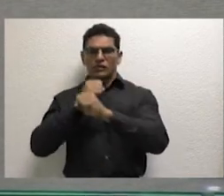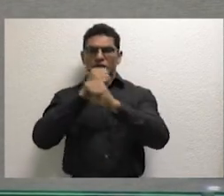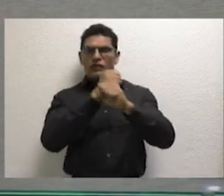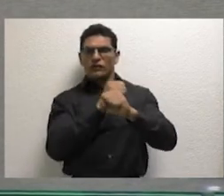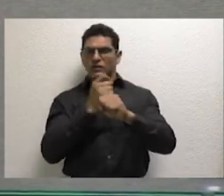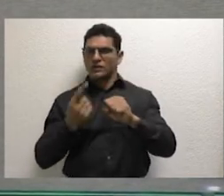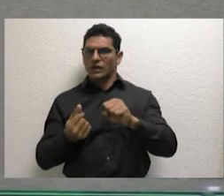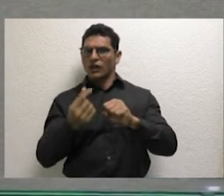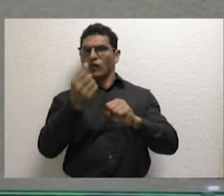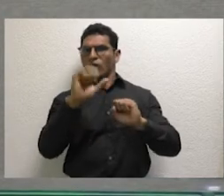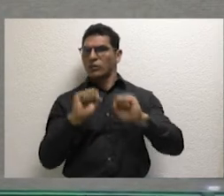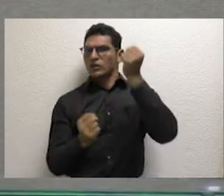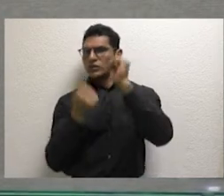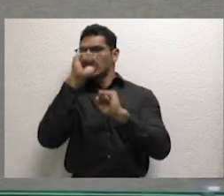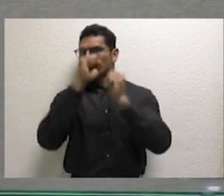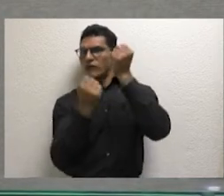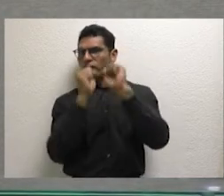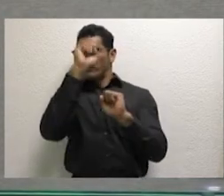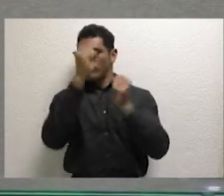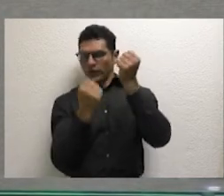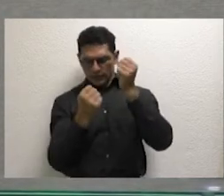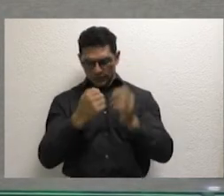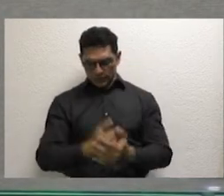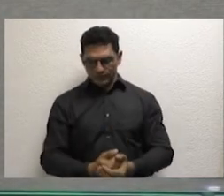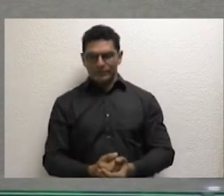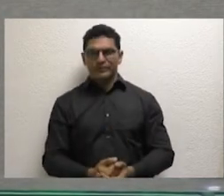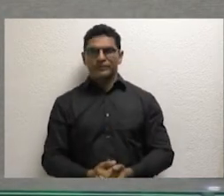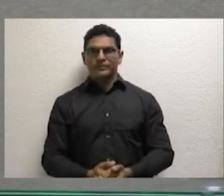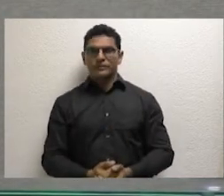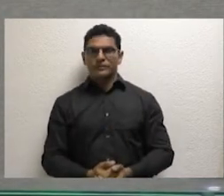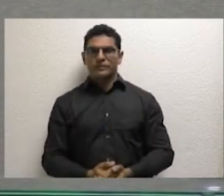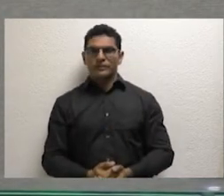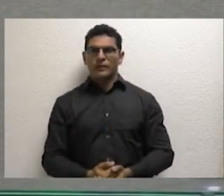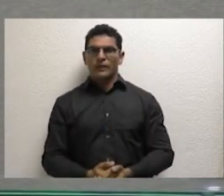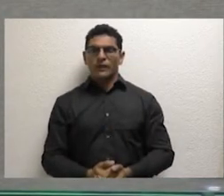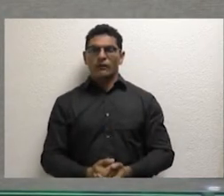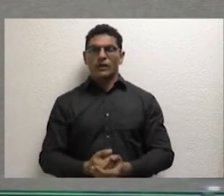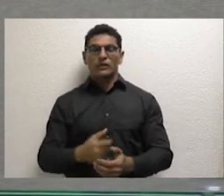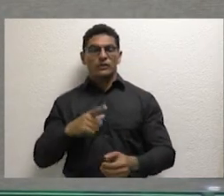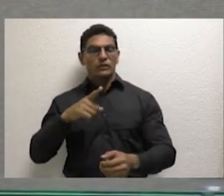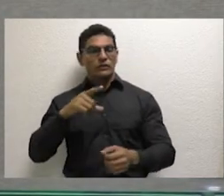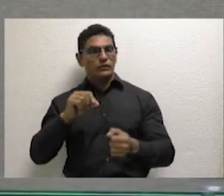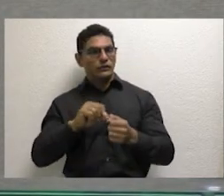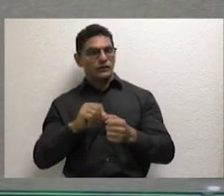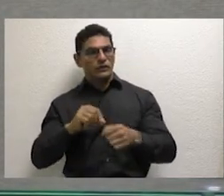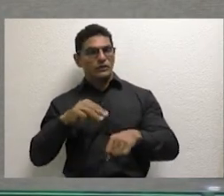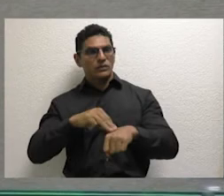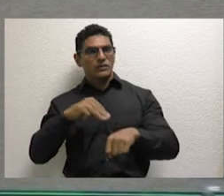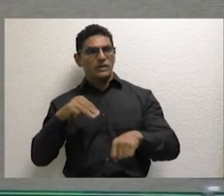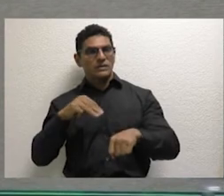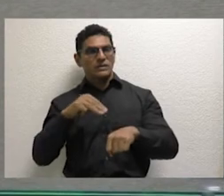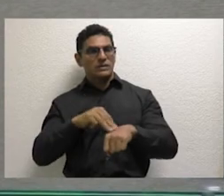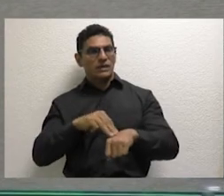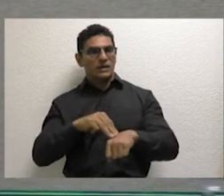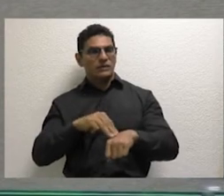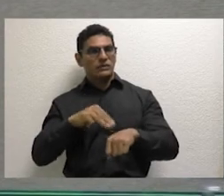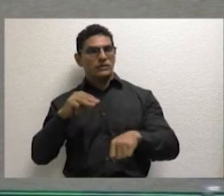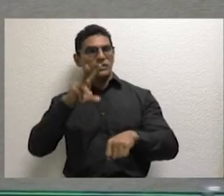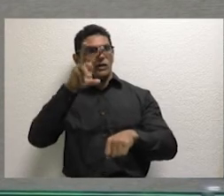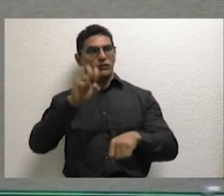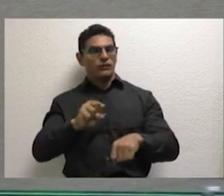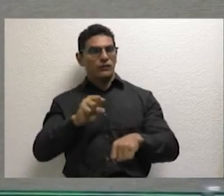econômico eu particularmente e na época que eu fiz o mestrado em desenvolvimento de sustentabilidade na UFAM